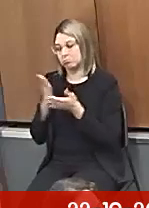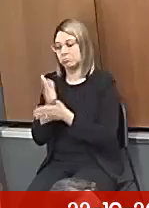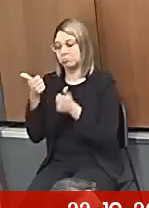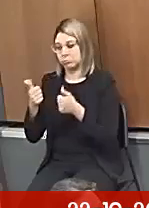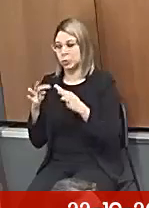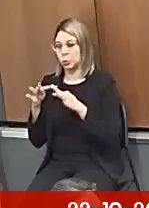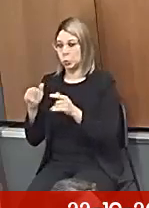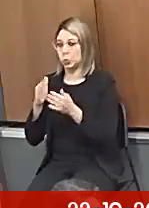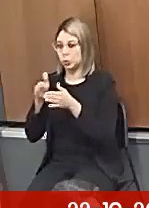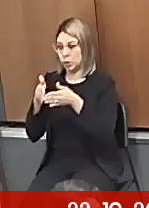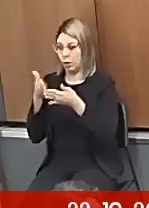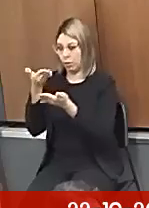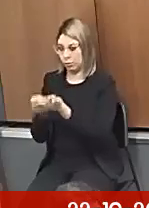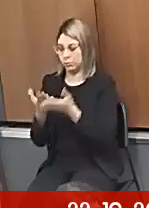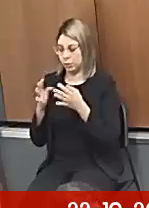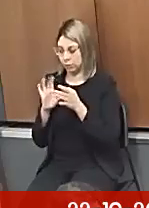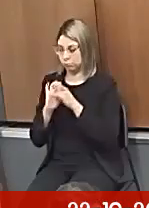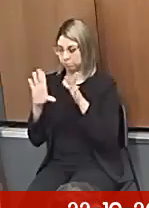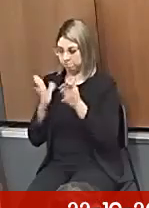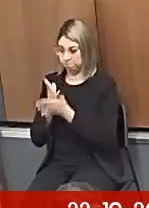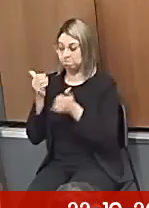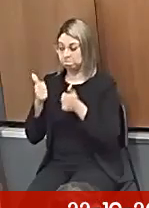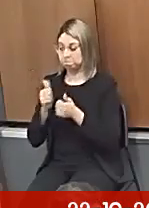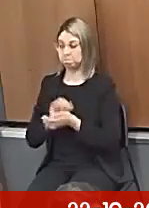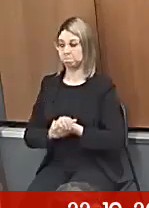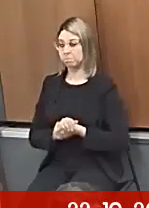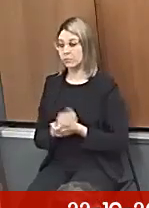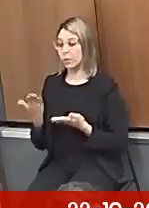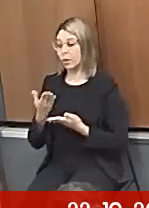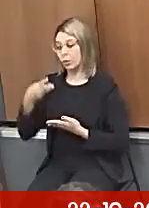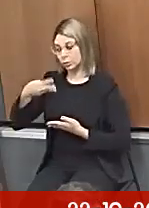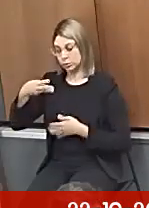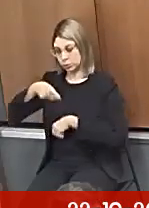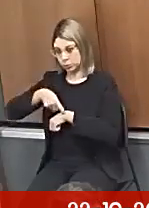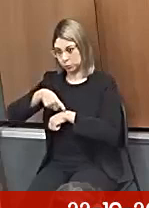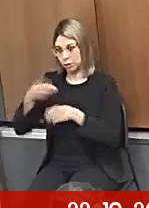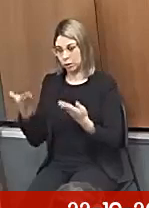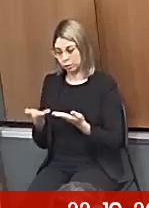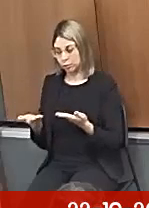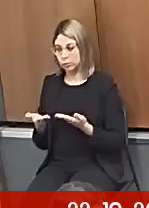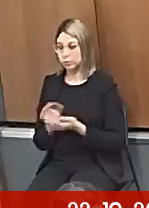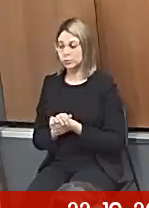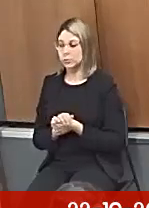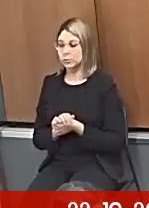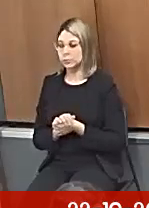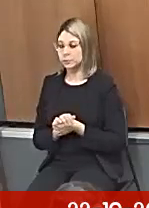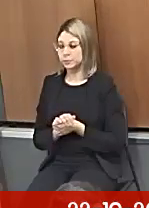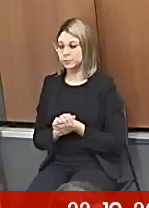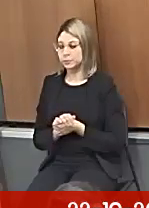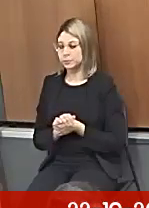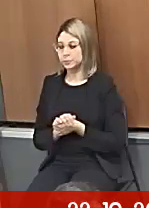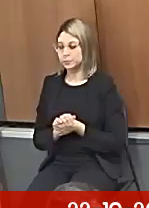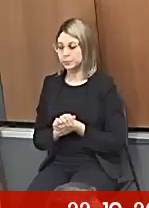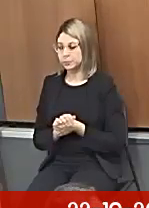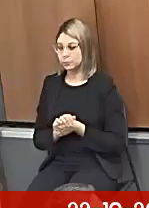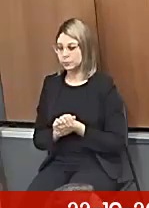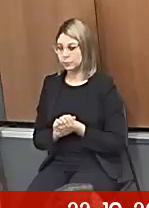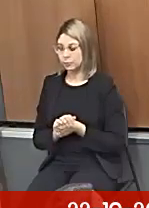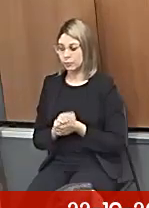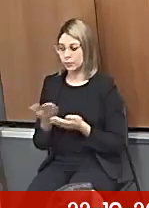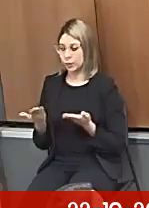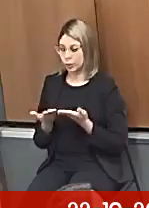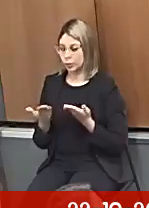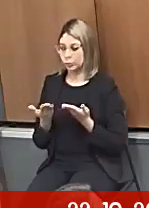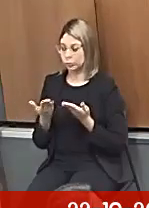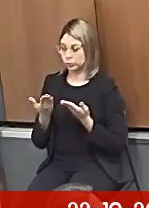aprovados todos os requerimentos. Então, agora, finalmente, a terceira parte, nós vamos passar a primeira fase da terceira